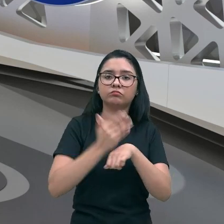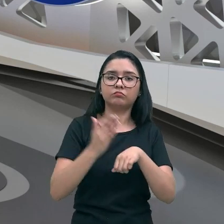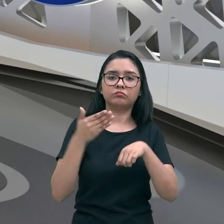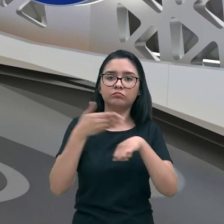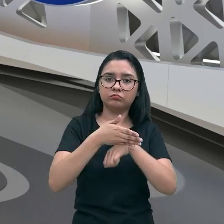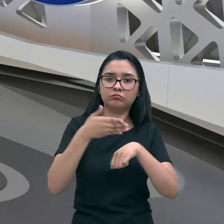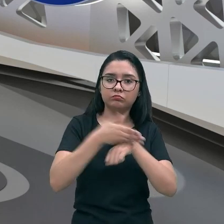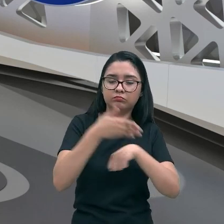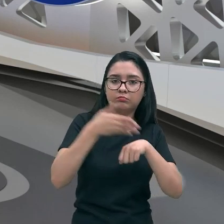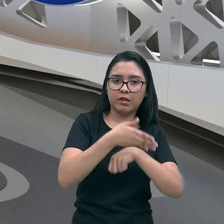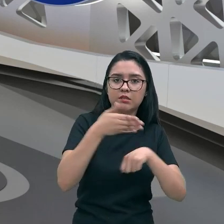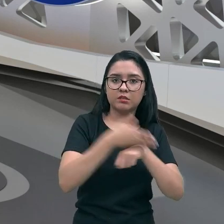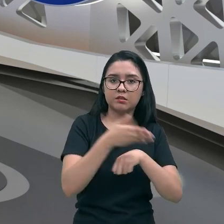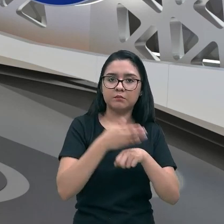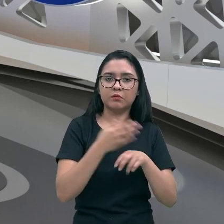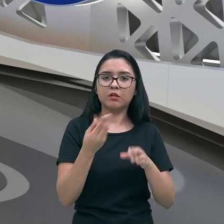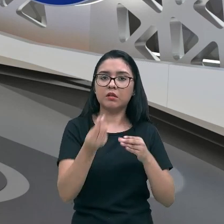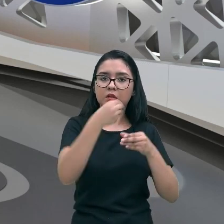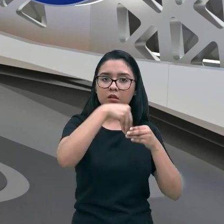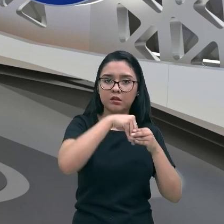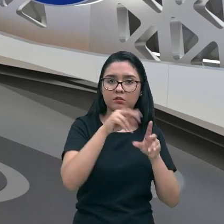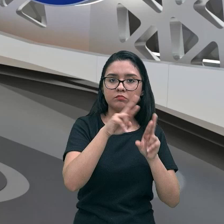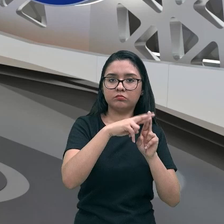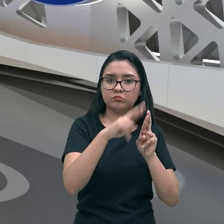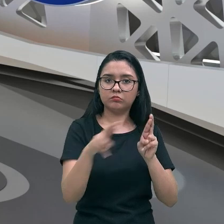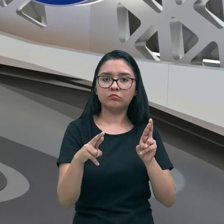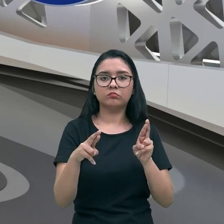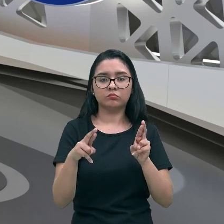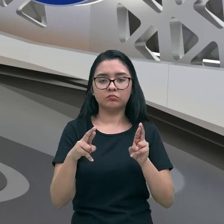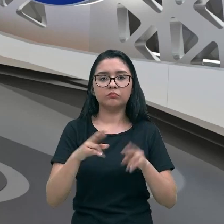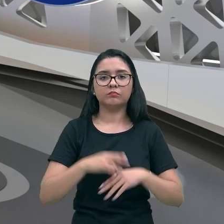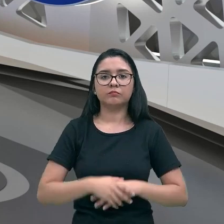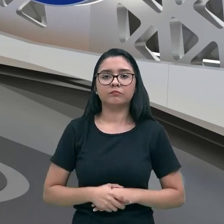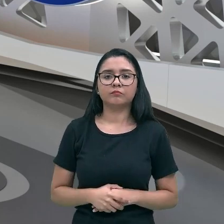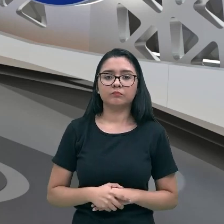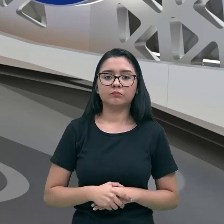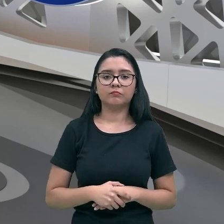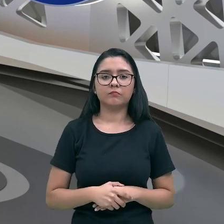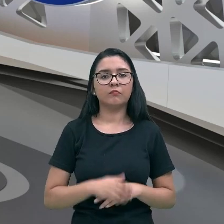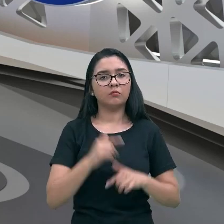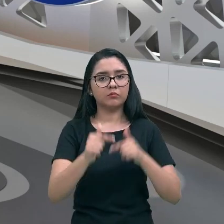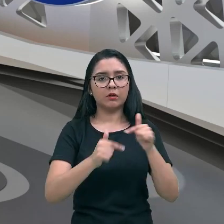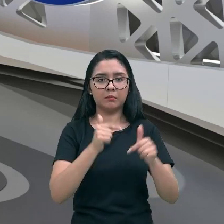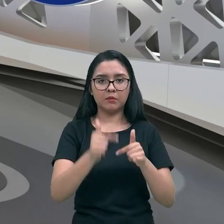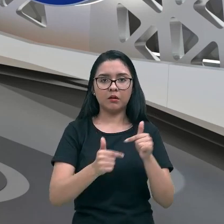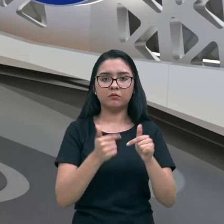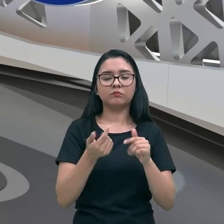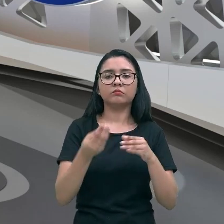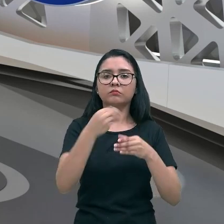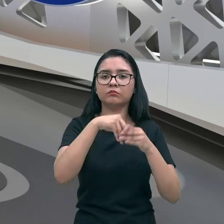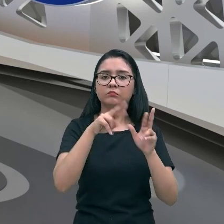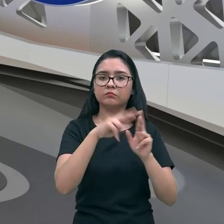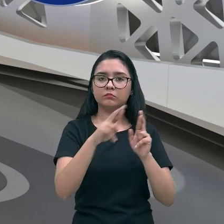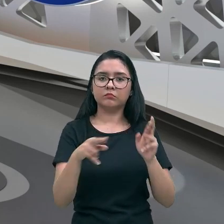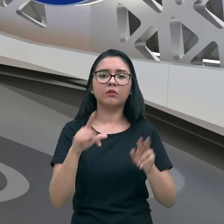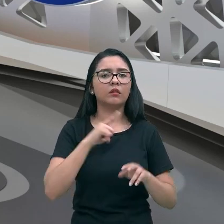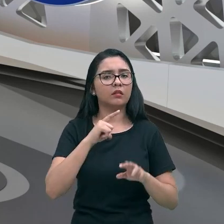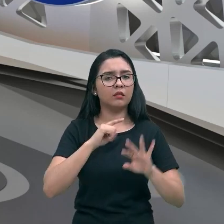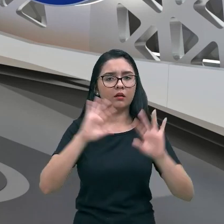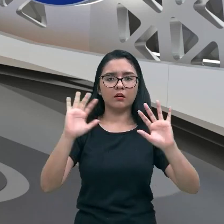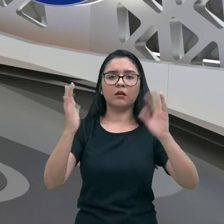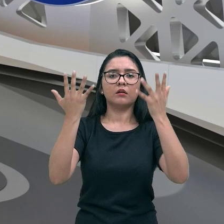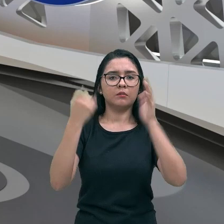hierarquia religiosa, dentro do serviço religioso, qualquer que seja ele, né? Você tem ali aqueles momentos, aquelas celebrações